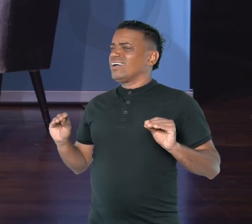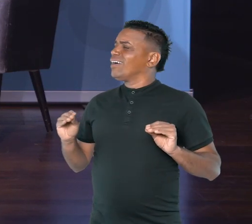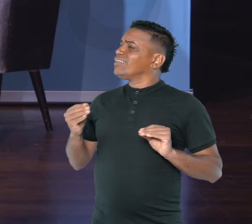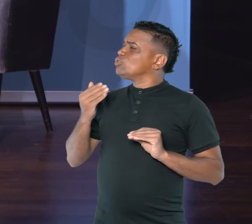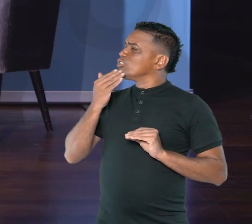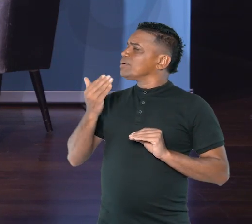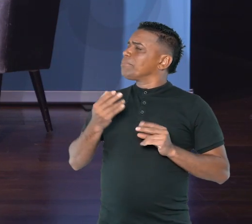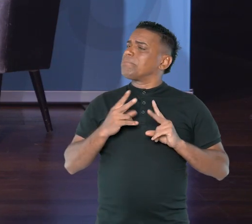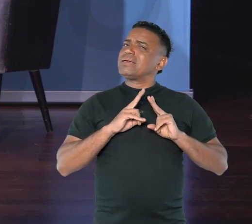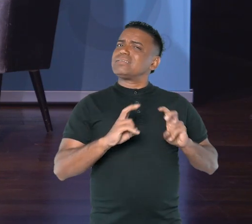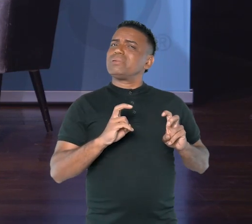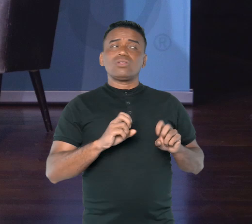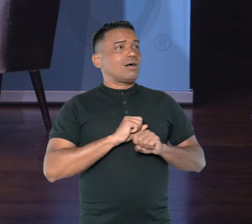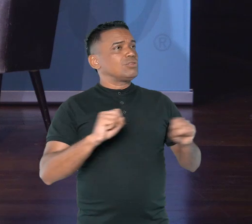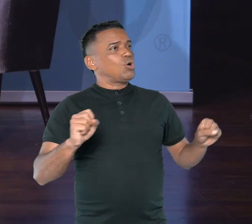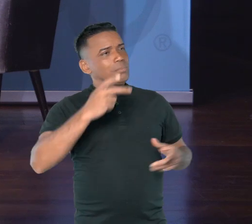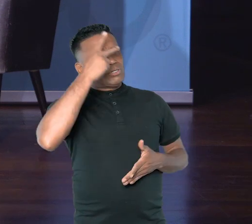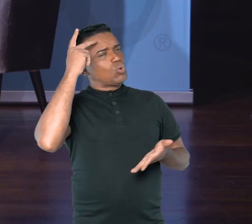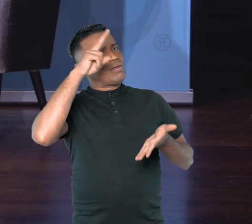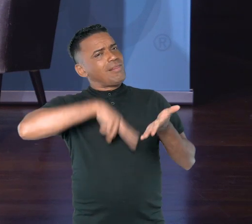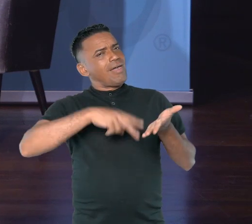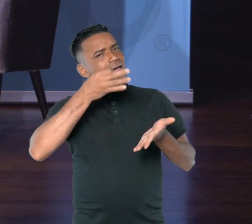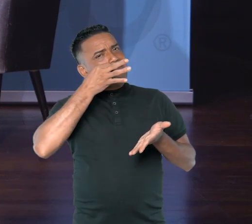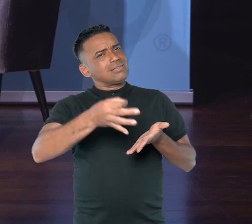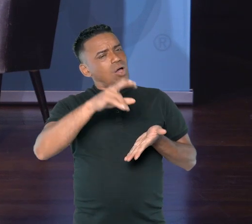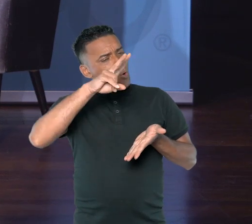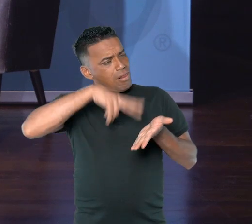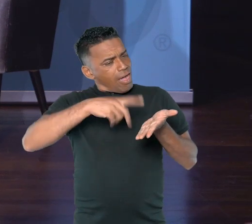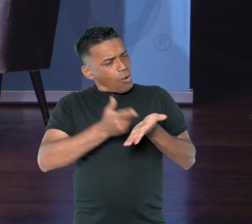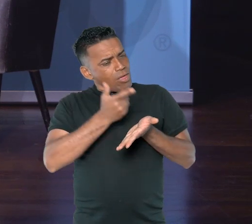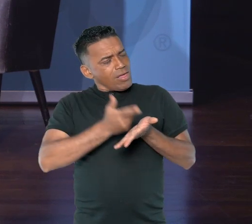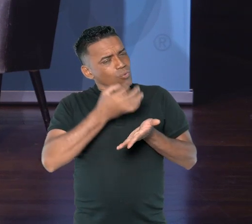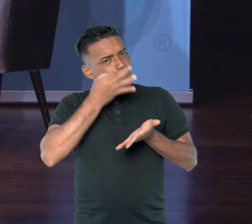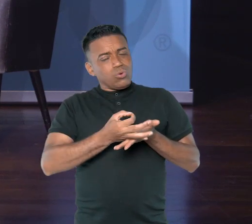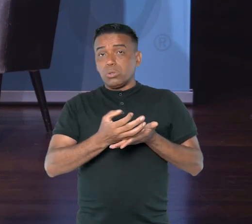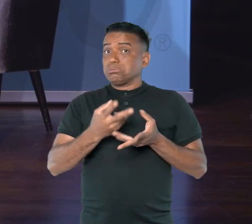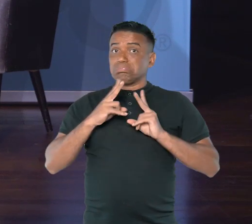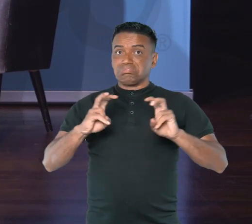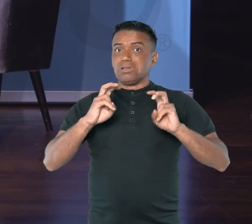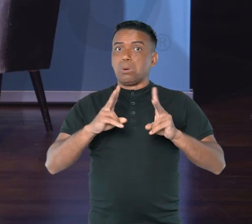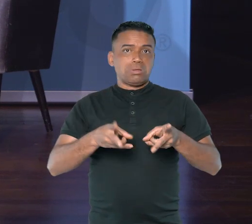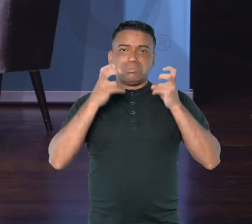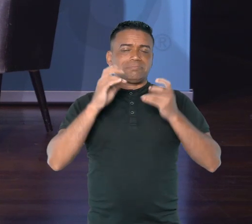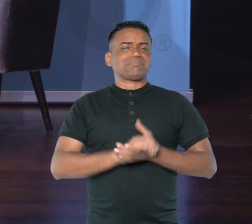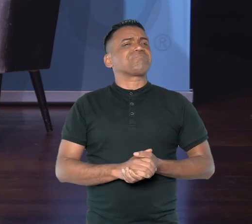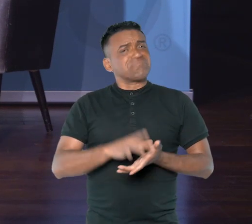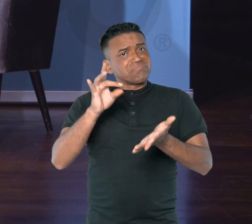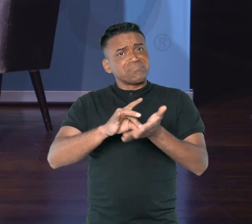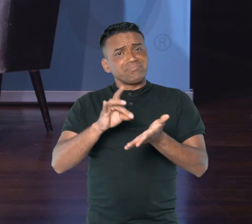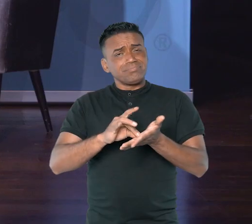percebido isso. Adoro gente que lê o livro da gente com atenção, né? Eu nem tinha notado isso. É verdade, não, mas é